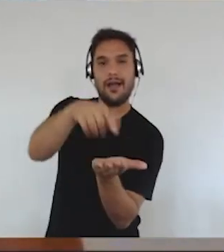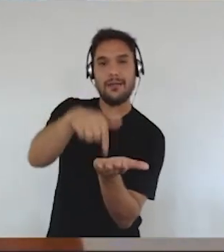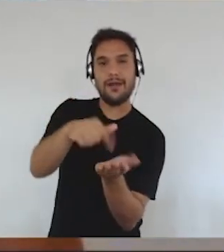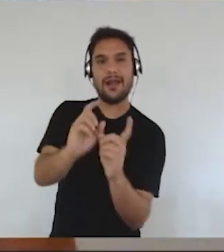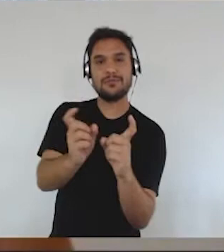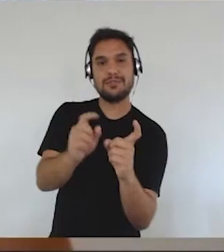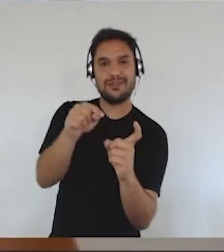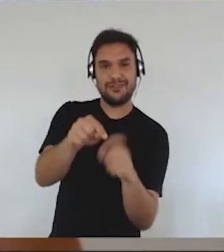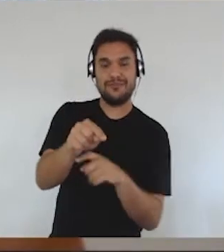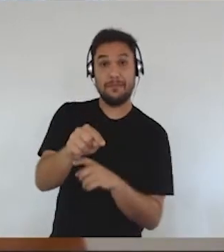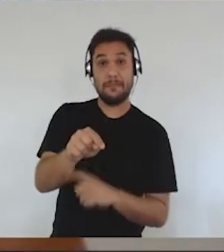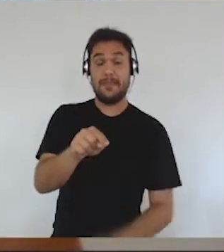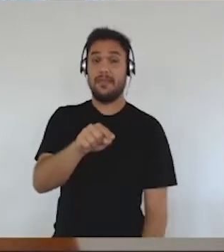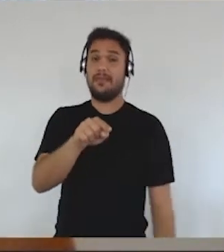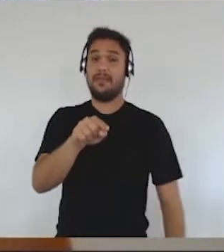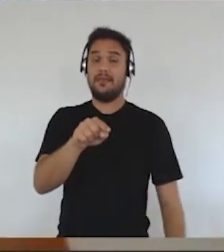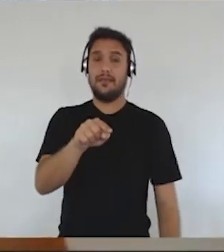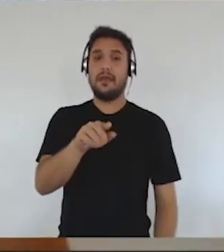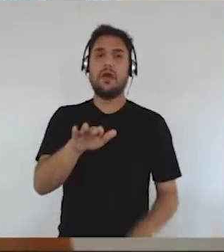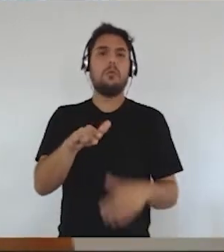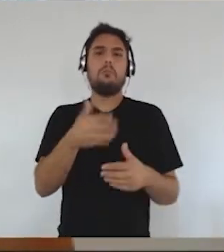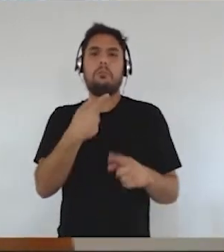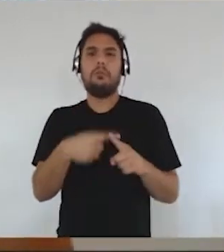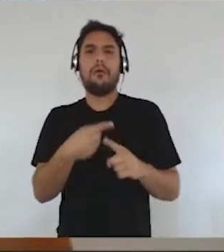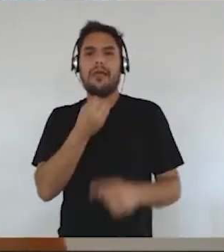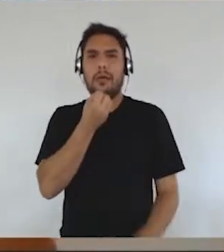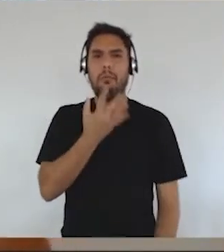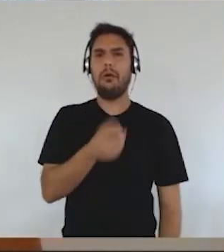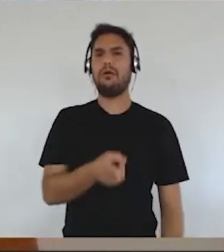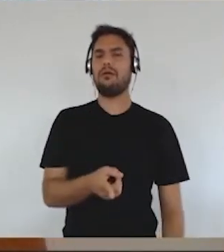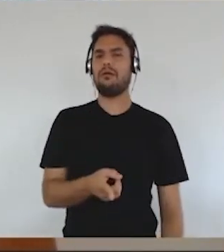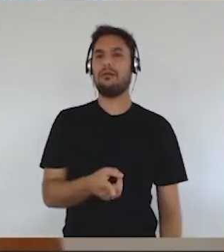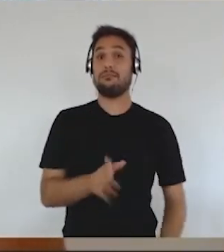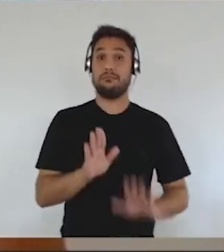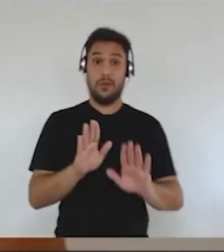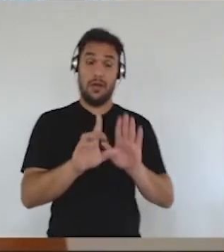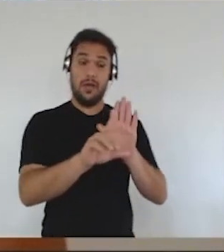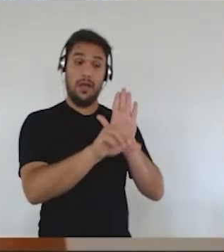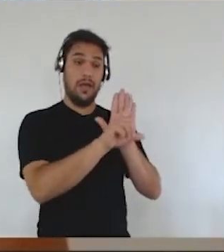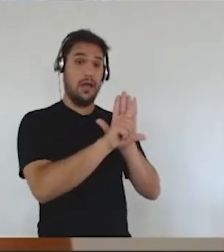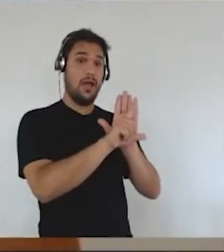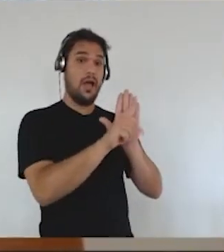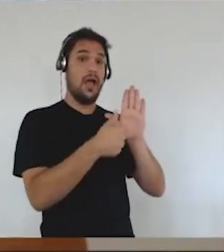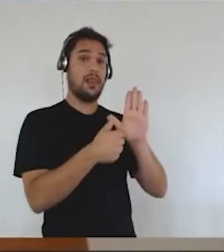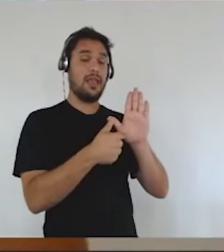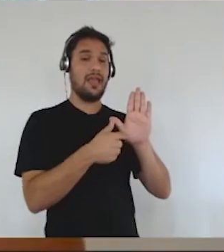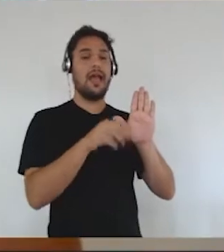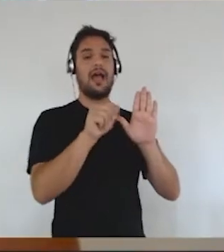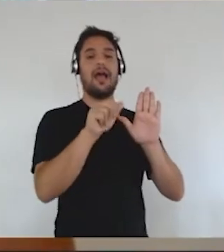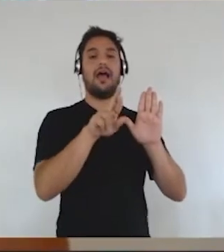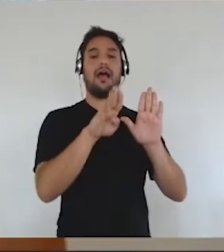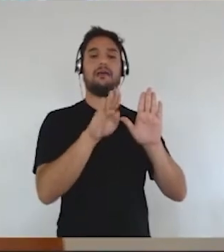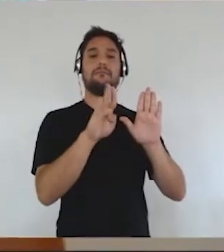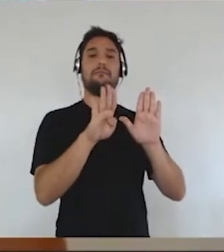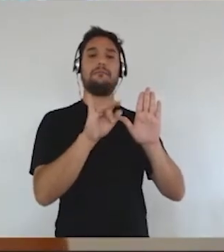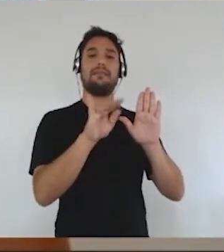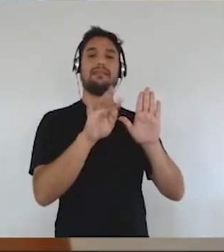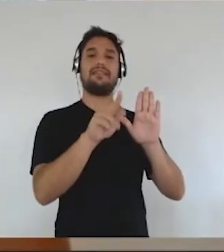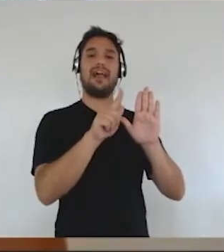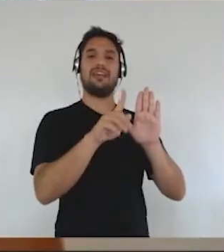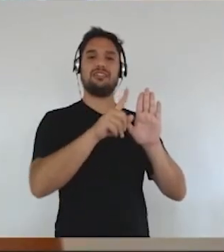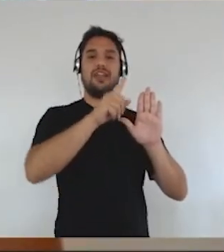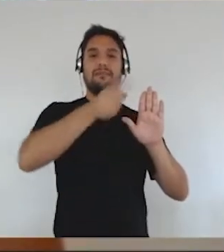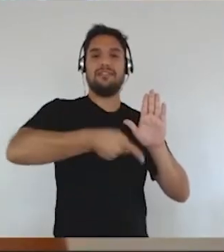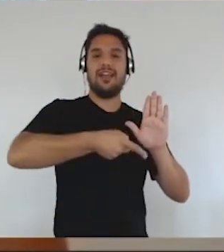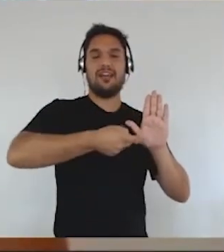administrativas. Então, qual é a vantagem disso? A lei que rege é a lei da arbitragem. Então, se tem a